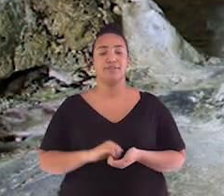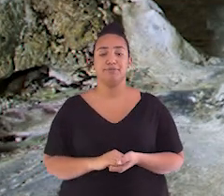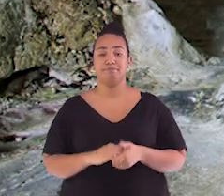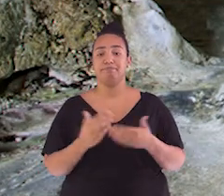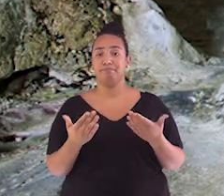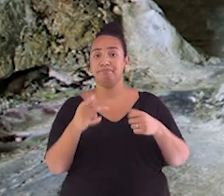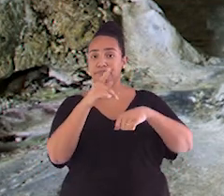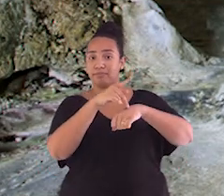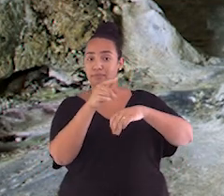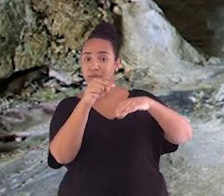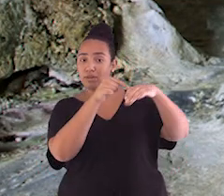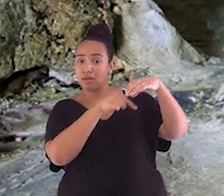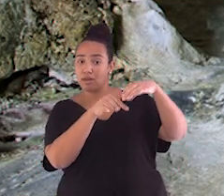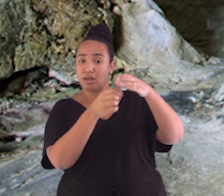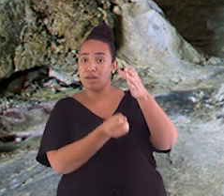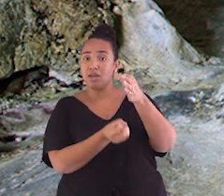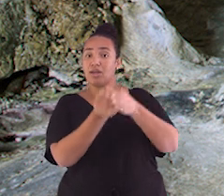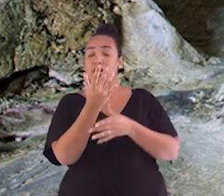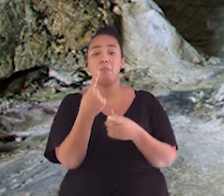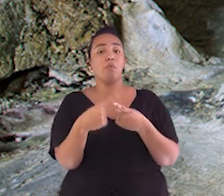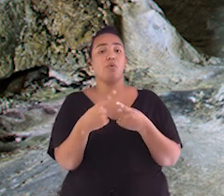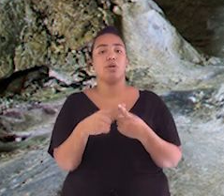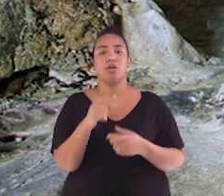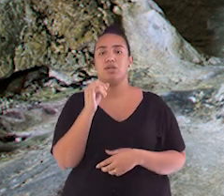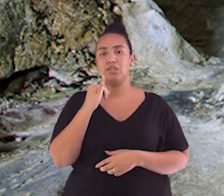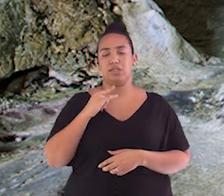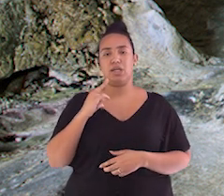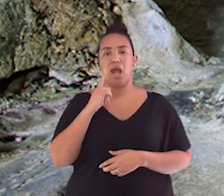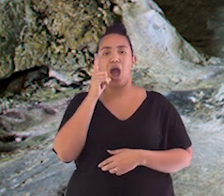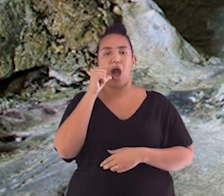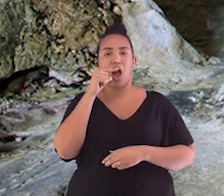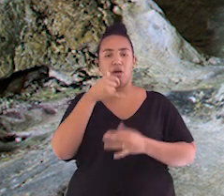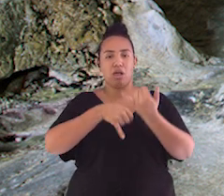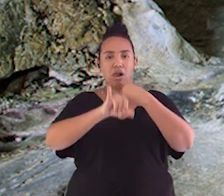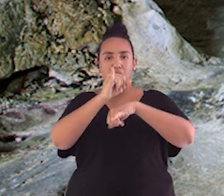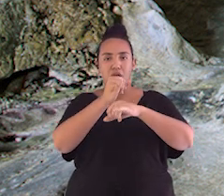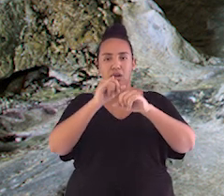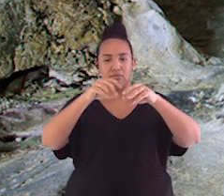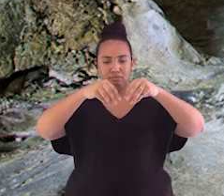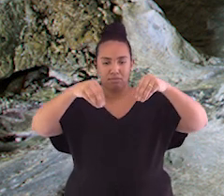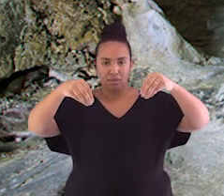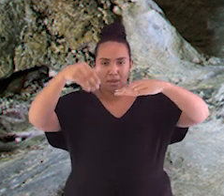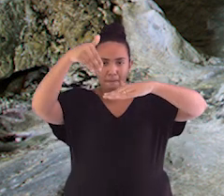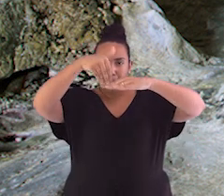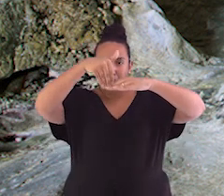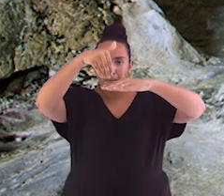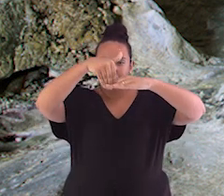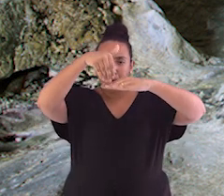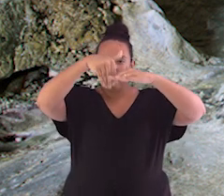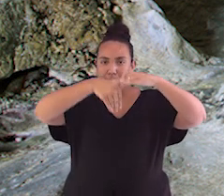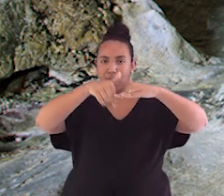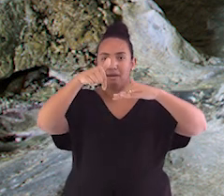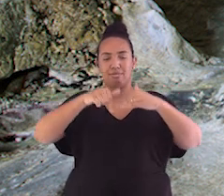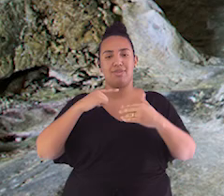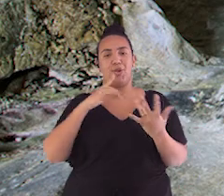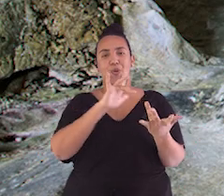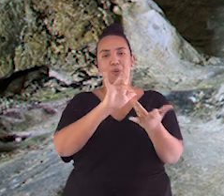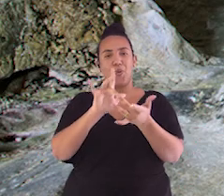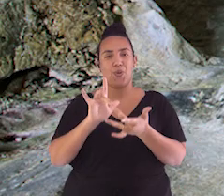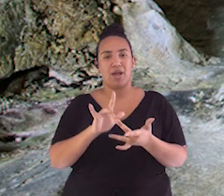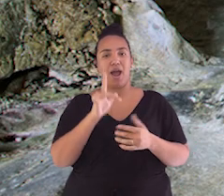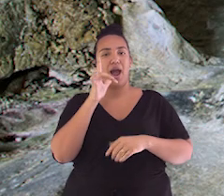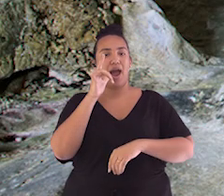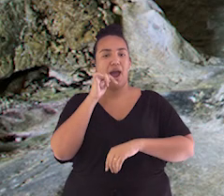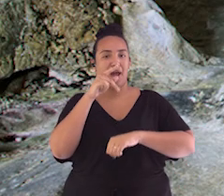caverna se forma quando a água ácida ela penetra no solo e entra em contato com rochas calcárias. E aí